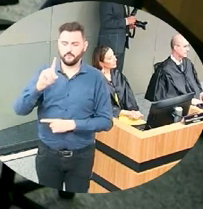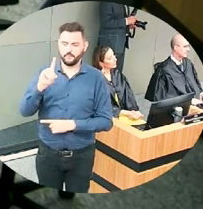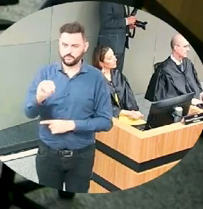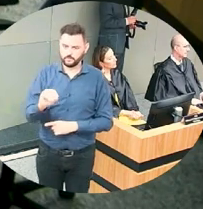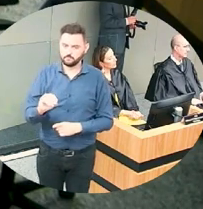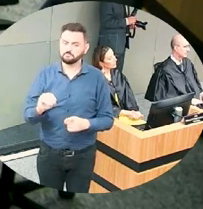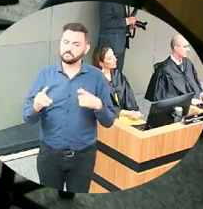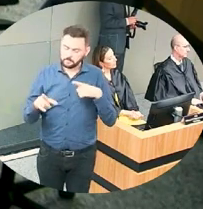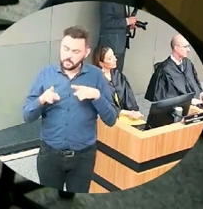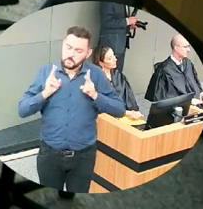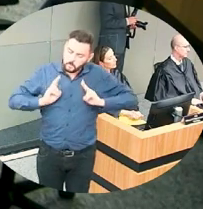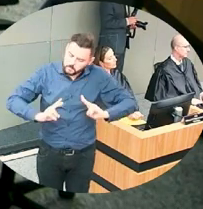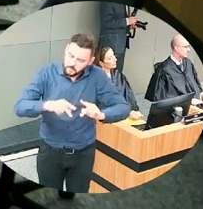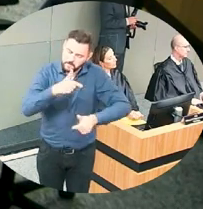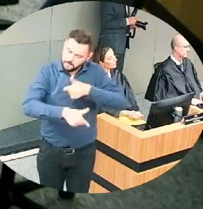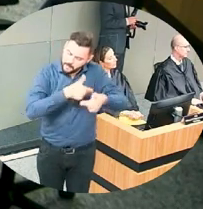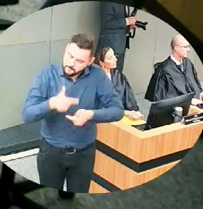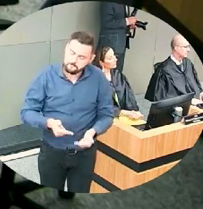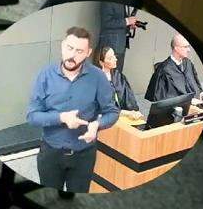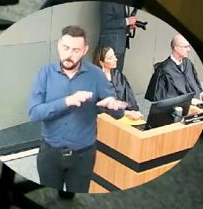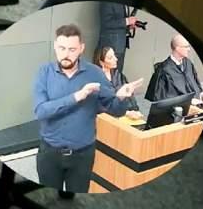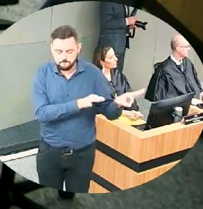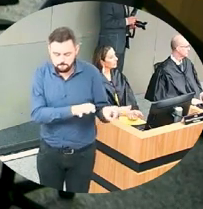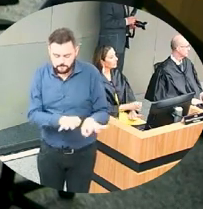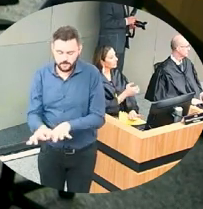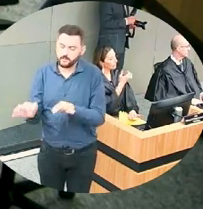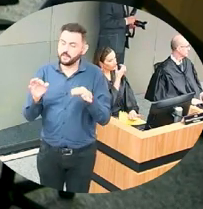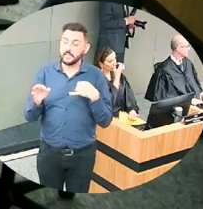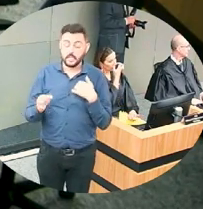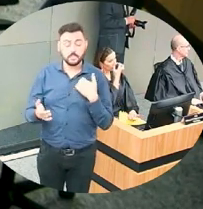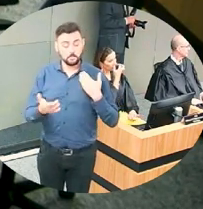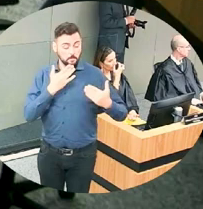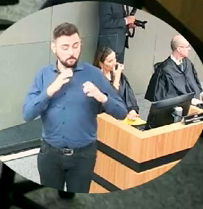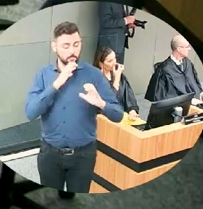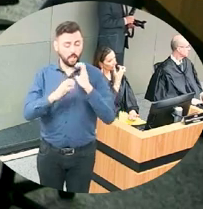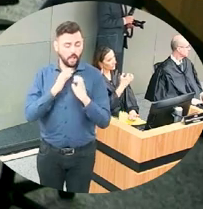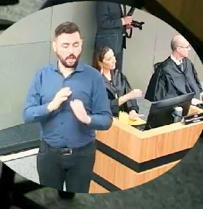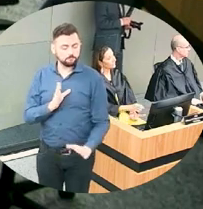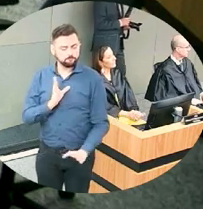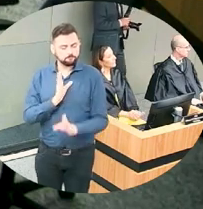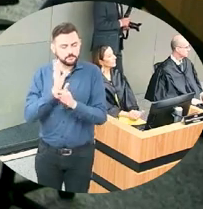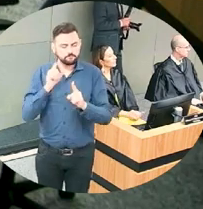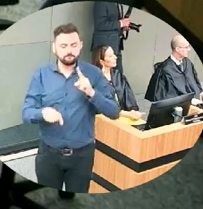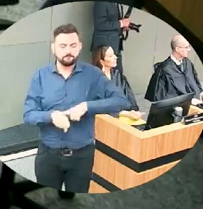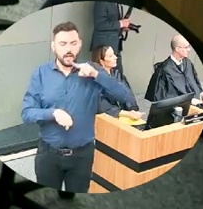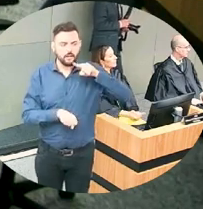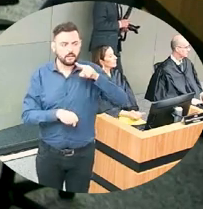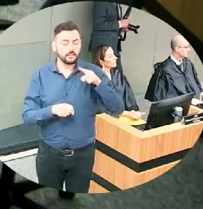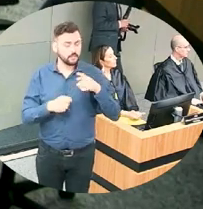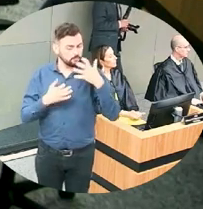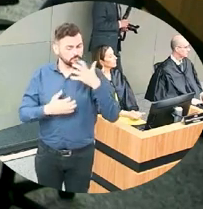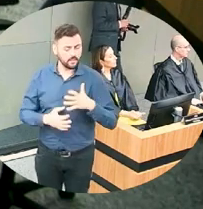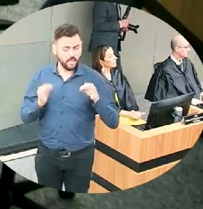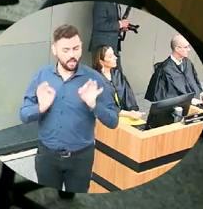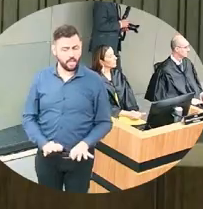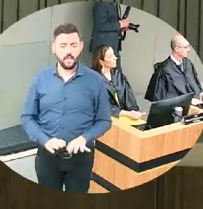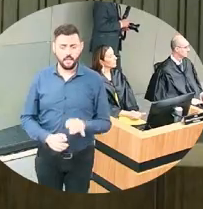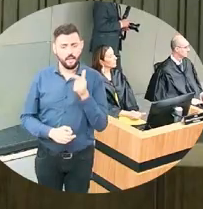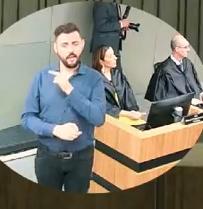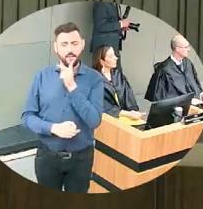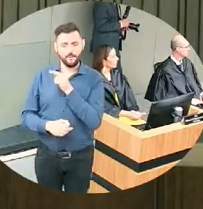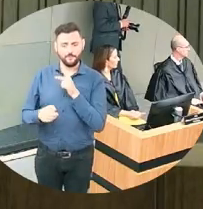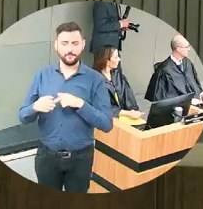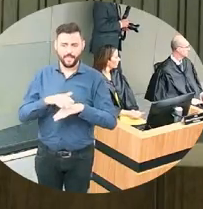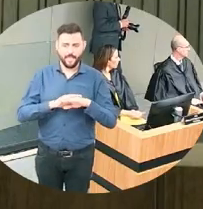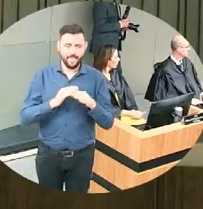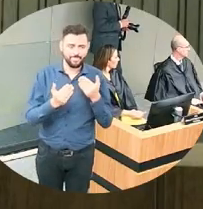manter os trabalhos em Dia com diálogo Franco amigo porém Firme com os colegas né e